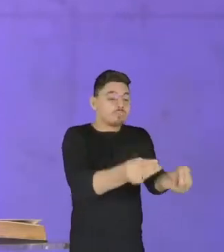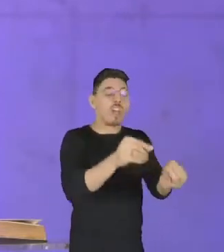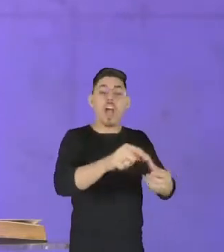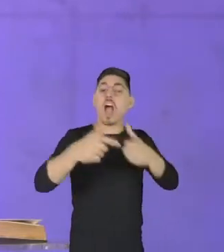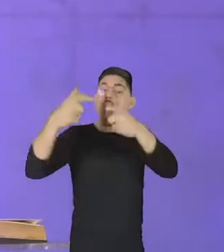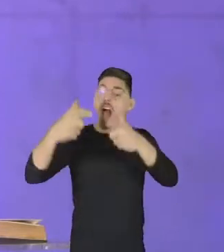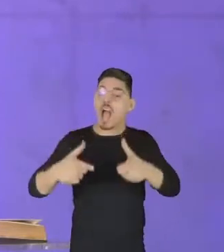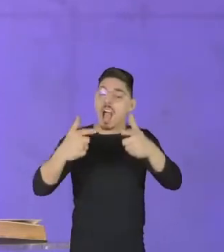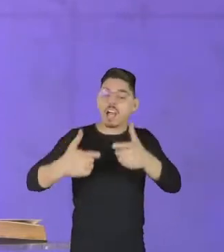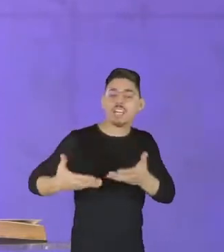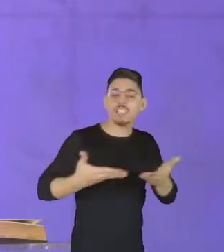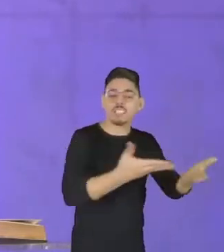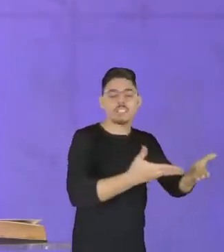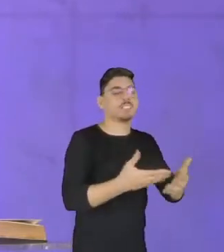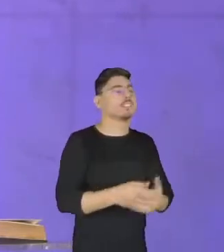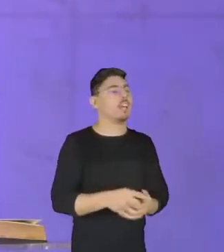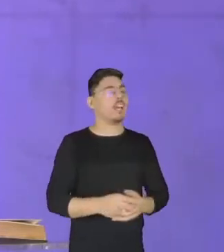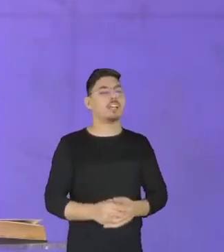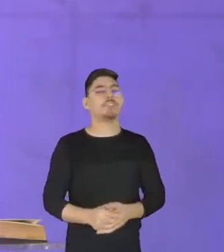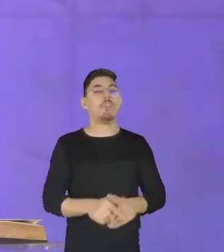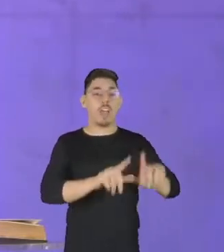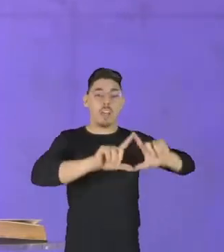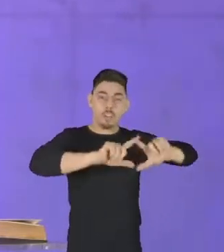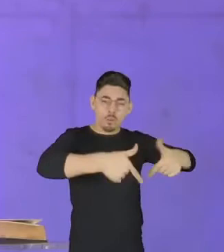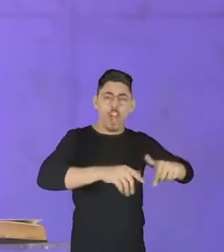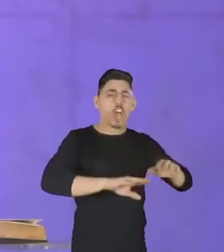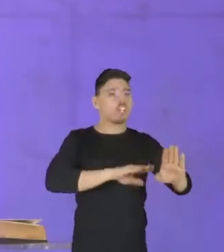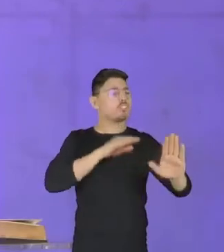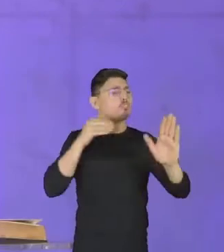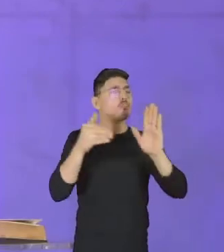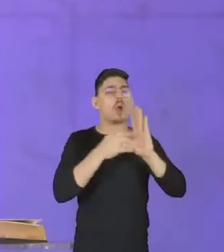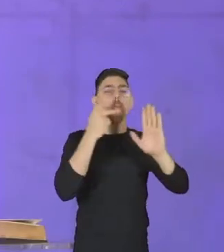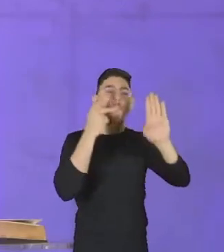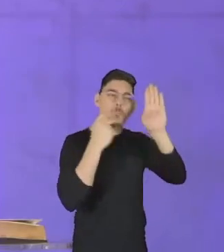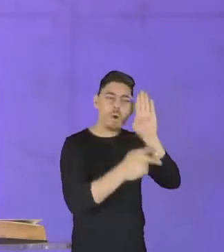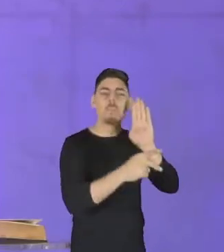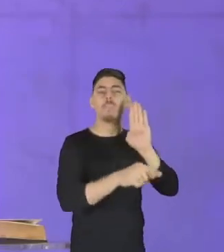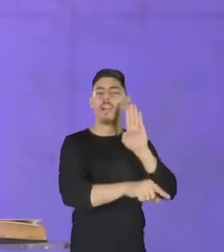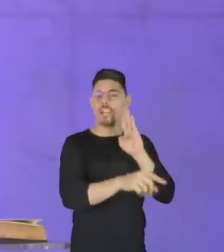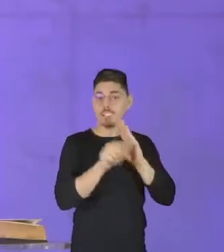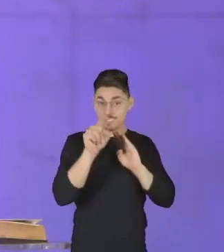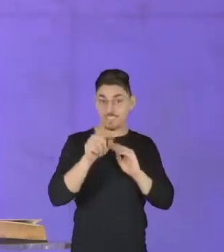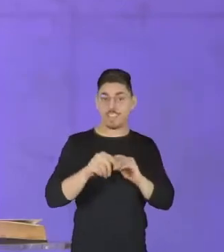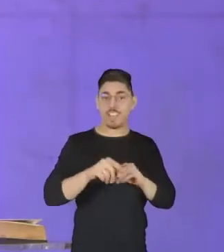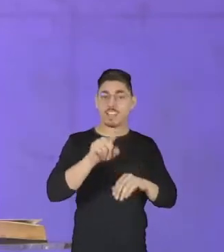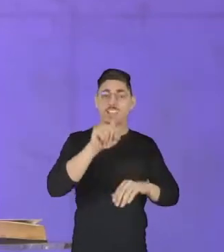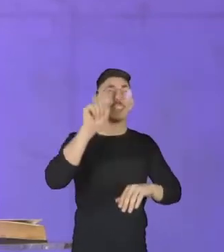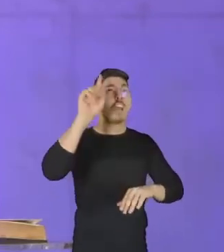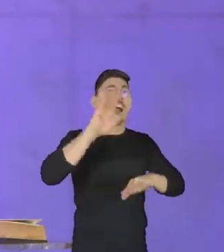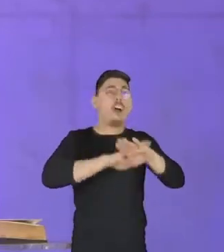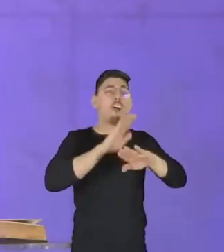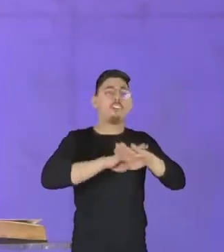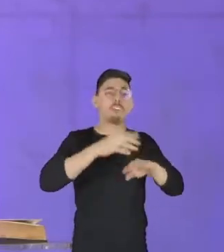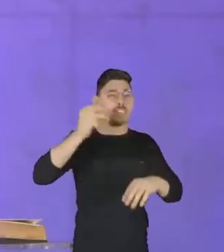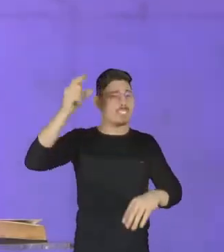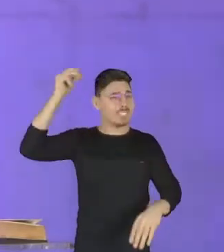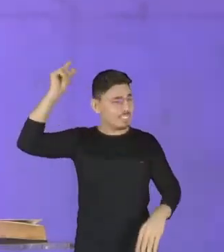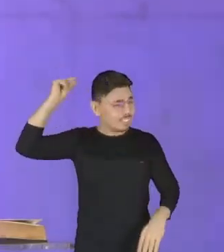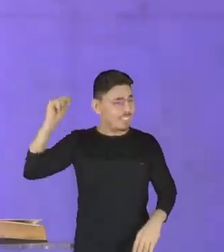israelitas e todas as promessas que o Senhor havia feito para o seu povo se